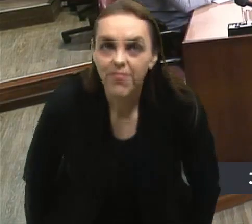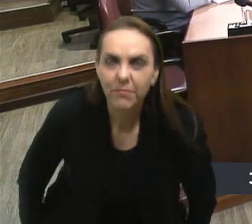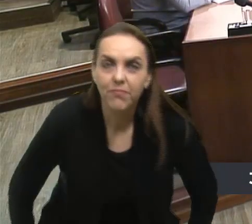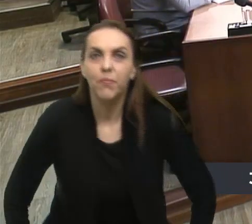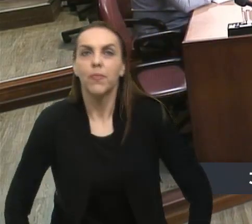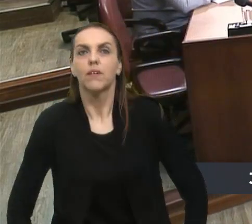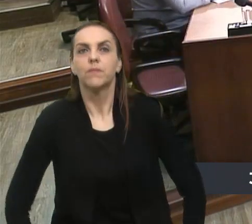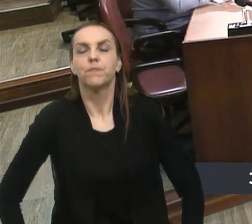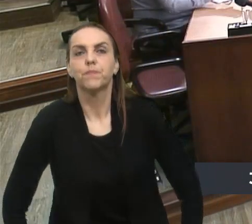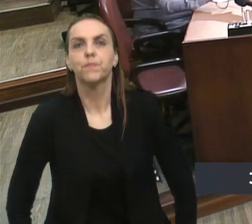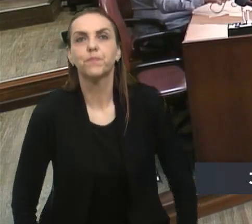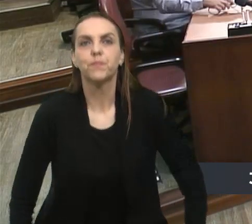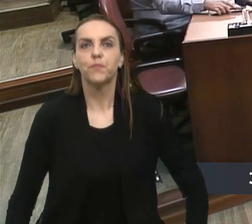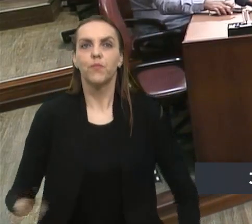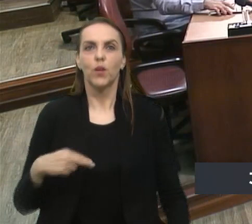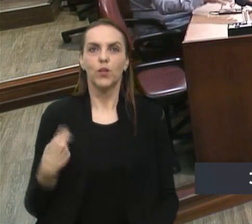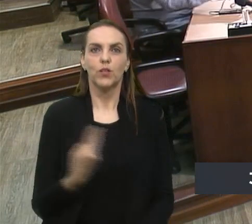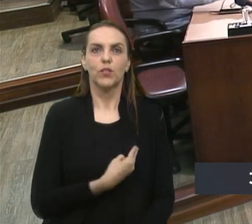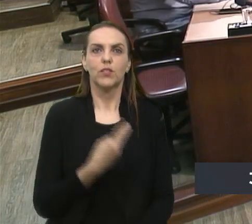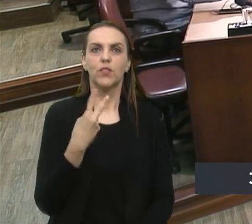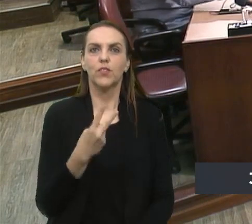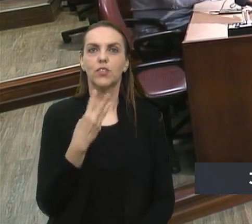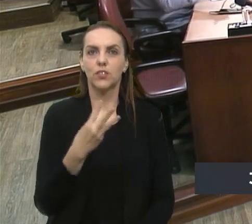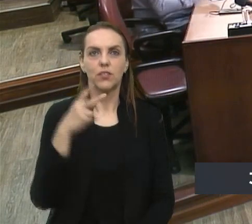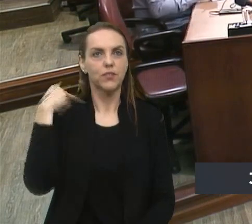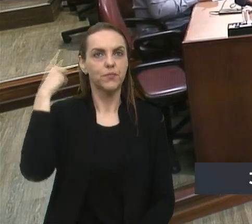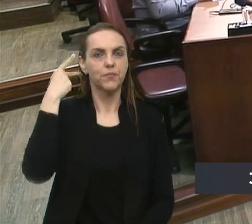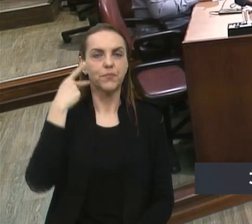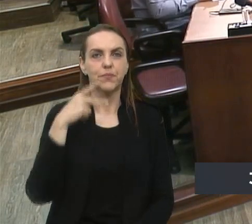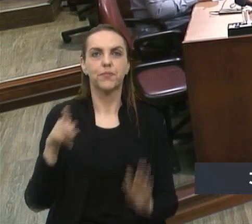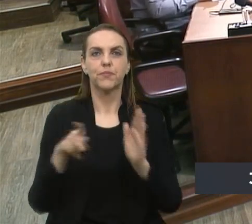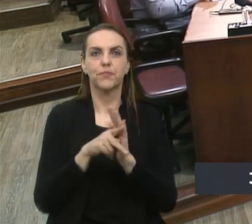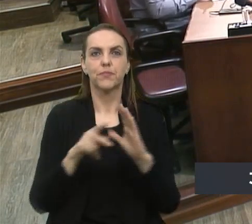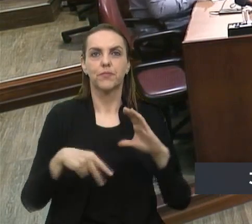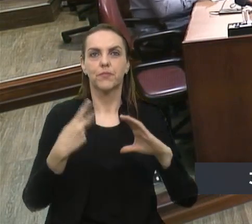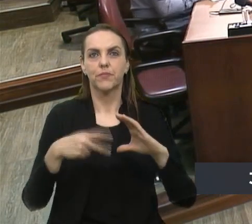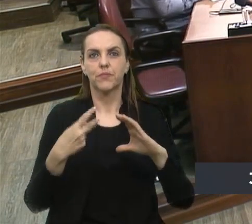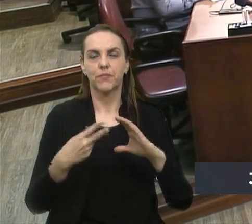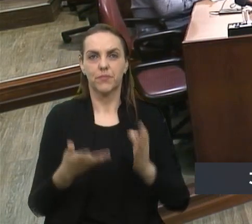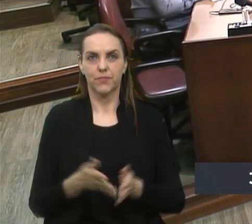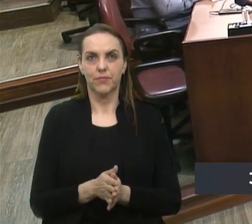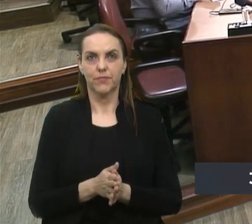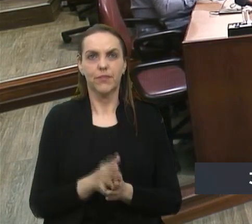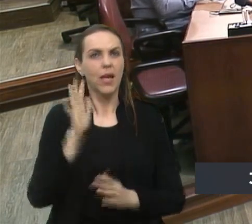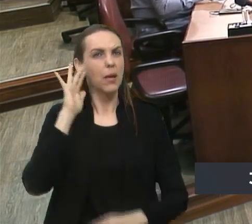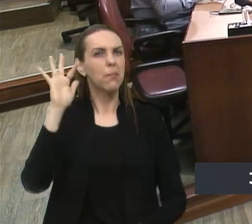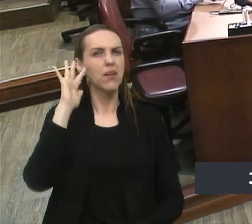Câmara. Cada um pensa da sua maneira. Então, você não imagina numa cidade onde tem cerca de 800